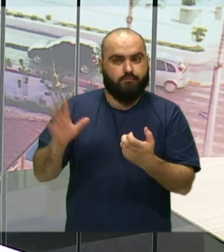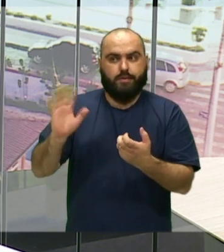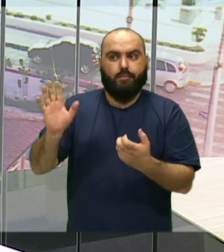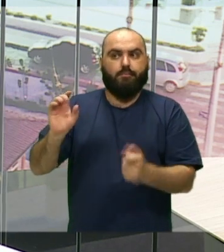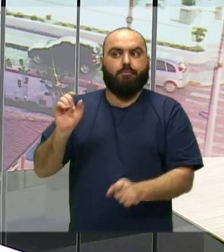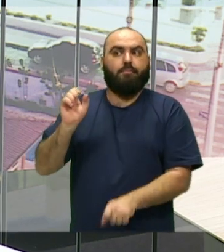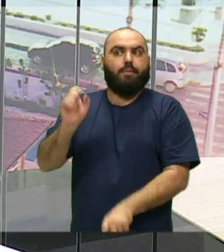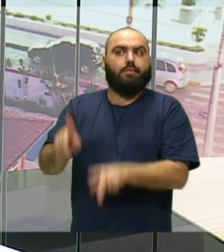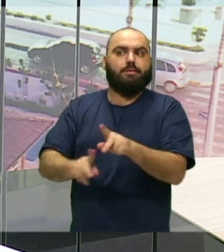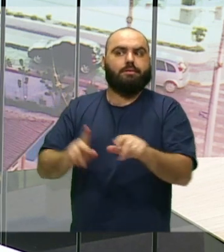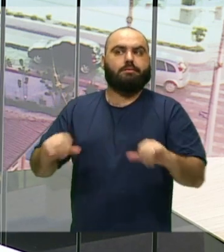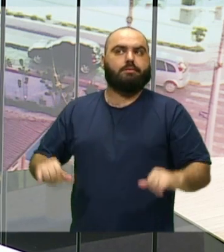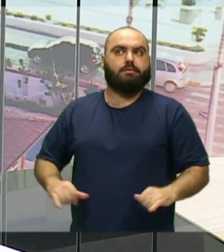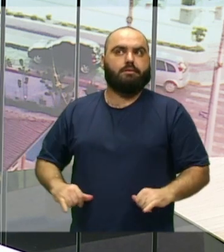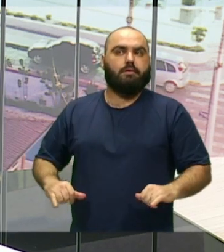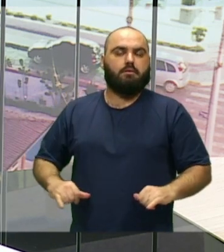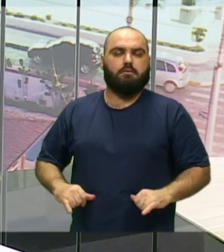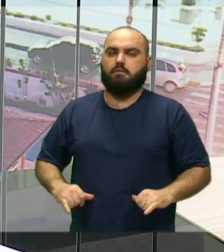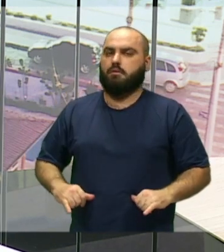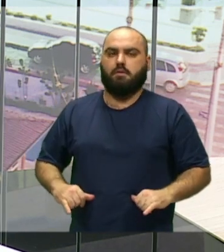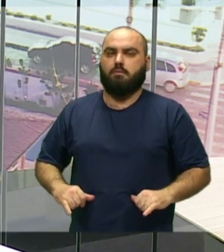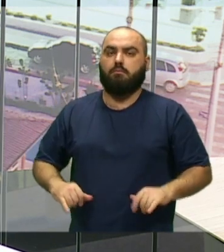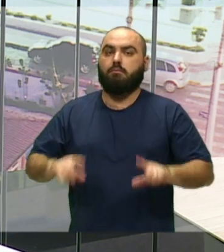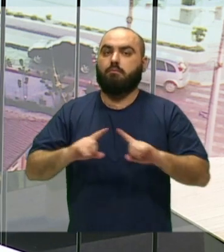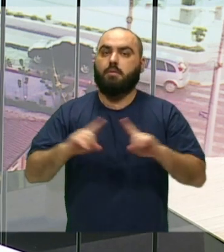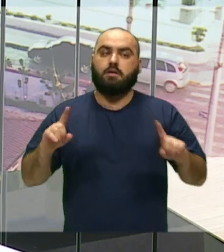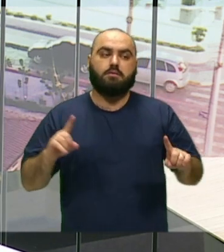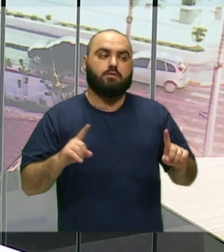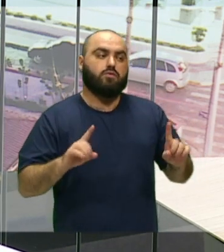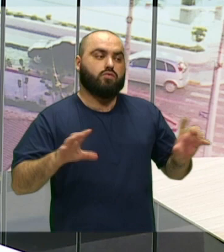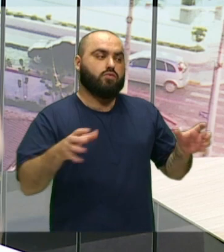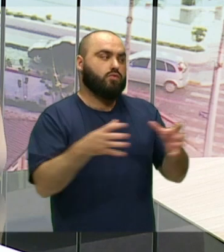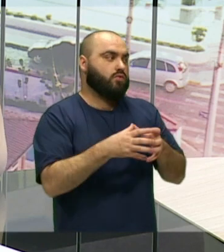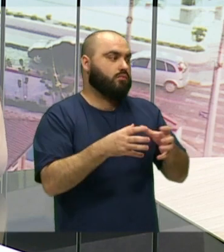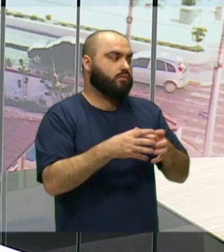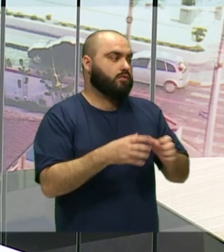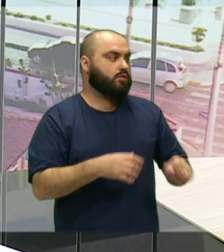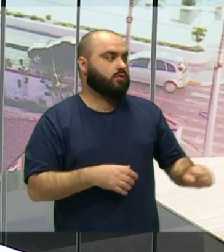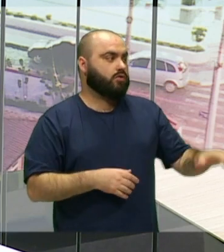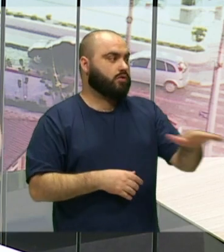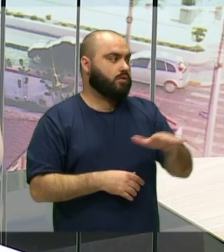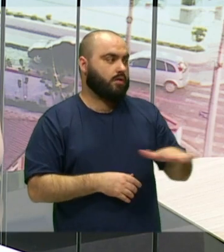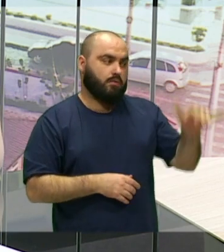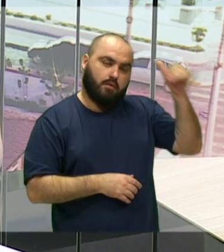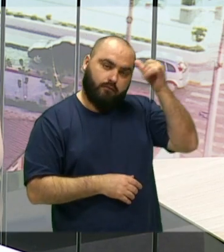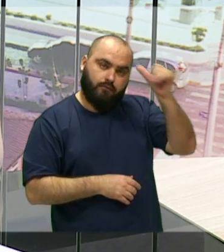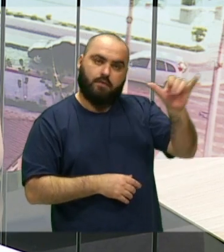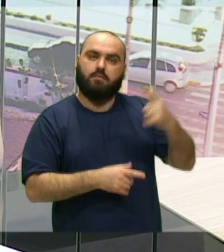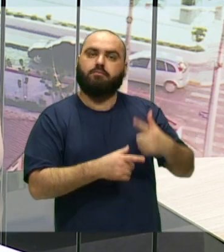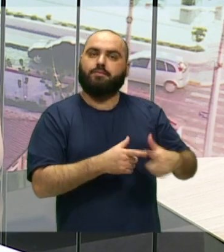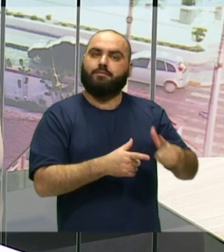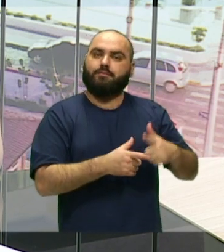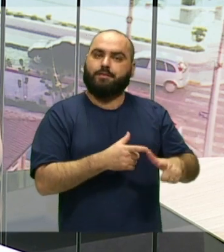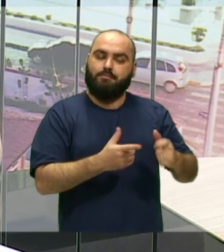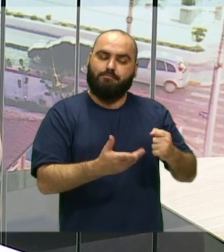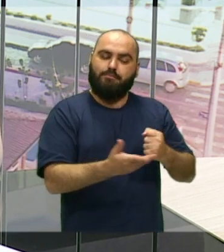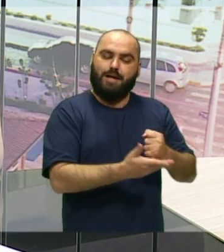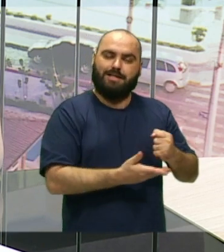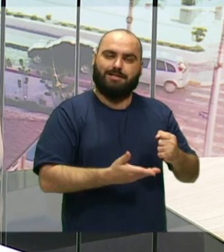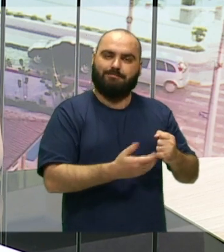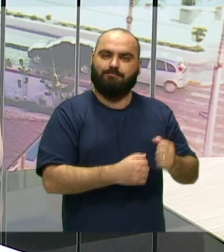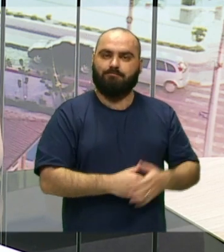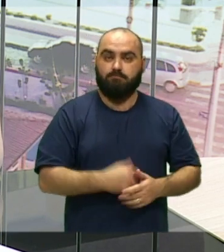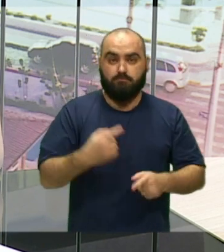violência mas agir como uma forma de prevenção lá na base lá tanto que eh as